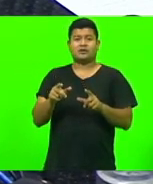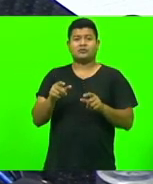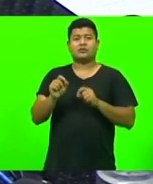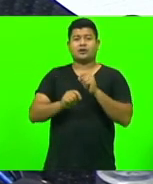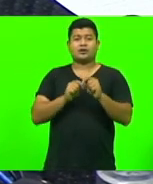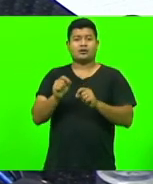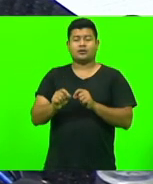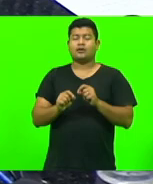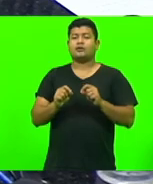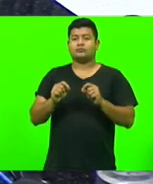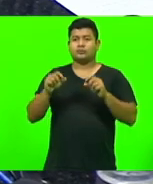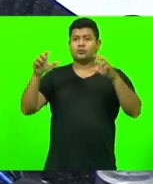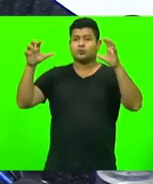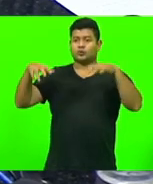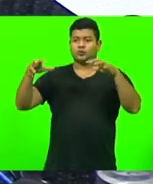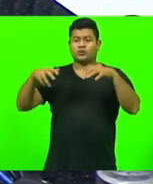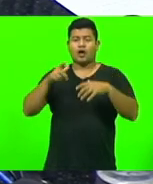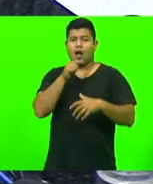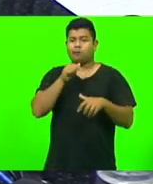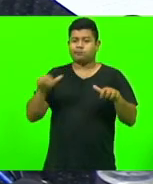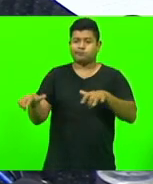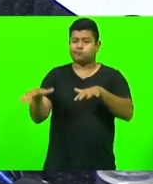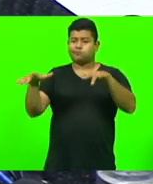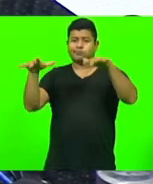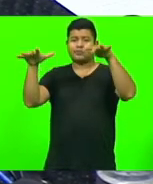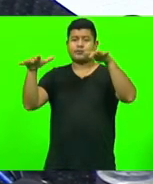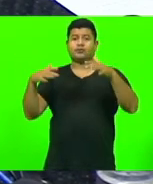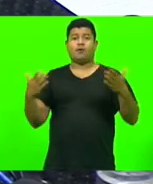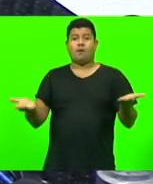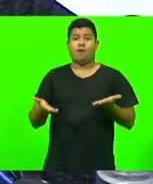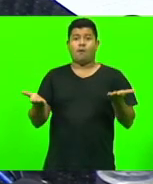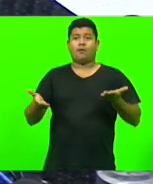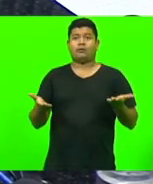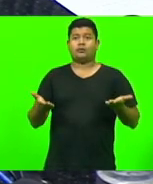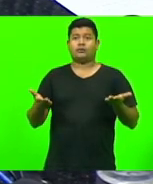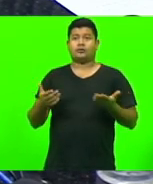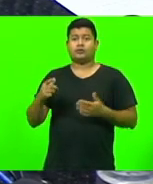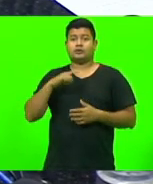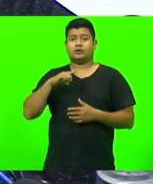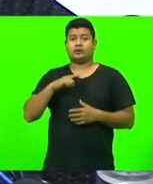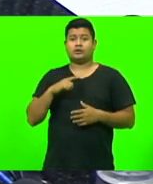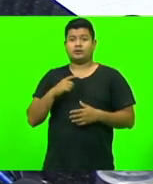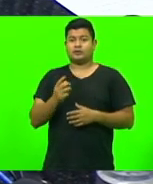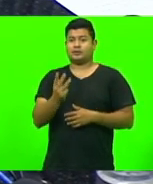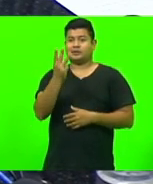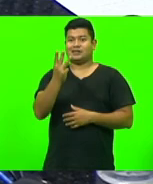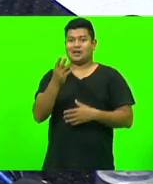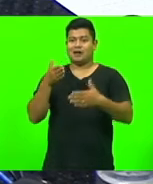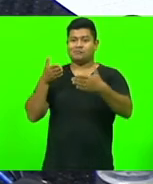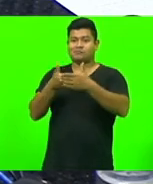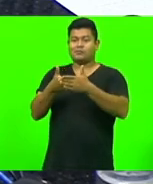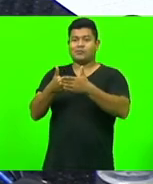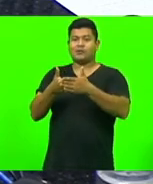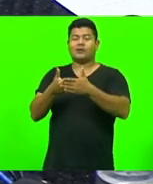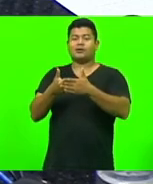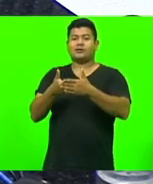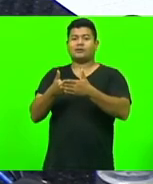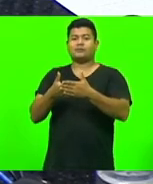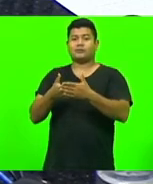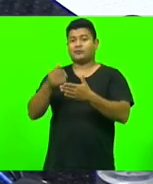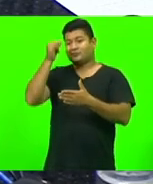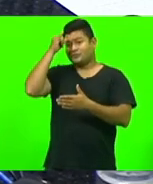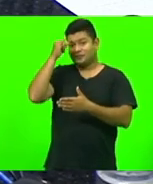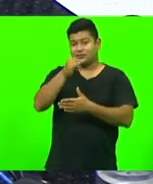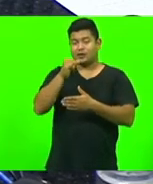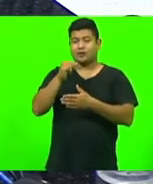que nós temos, enchentes, tanto é que nós temos hoje na nossa região 3 barragens de contenção de cheias, que é